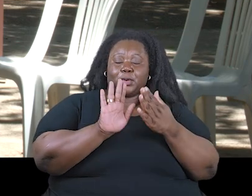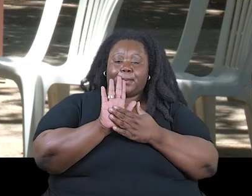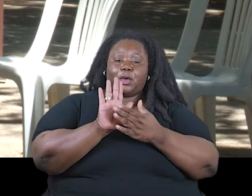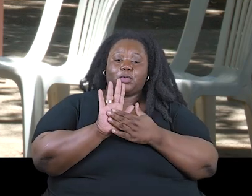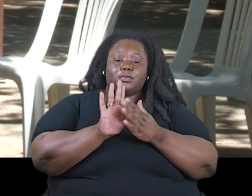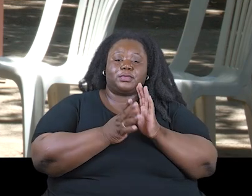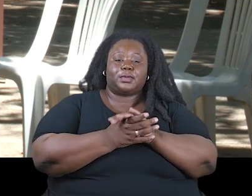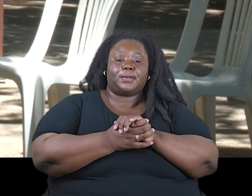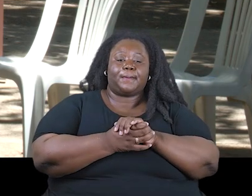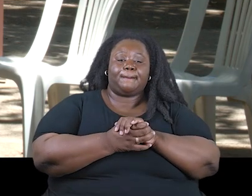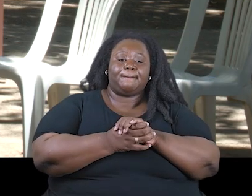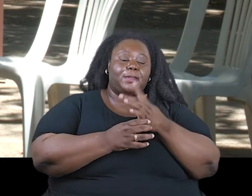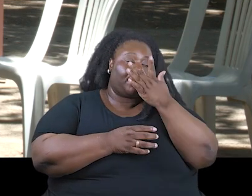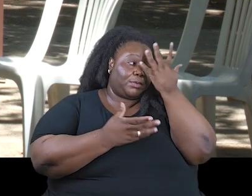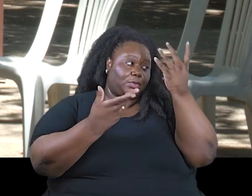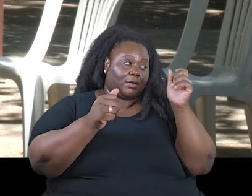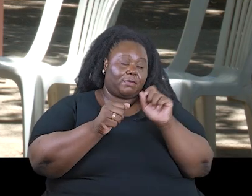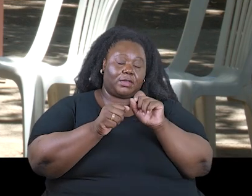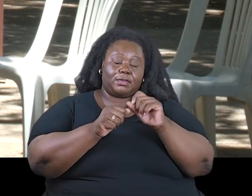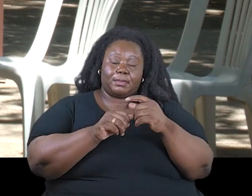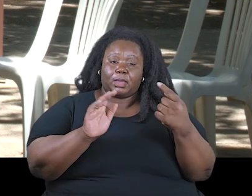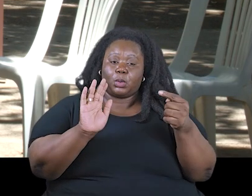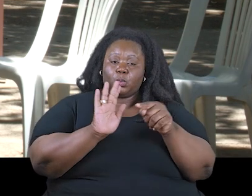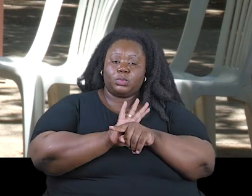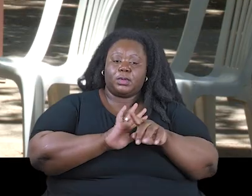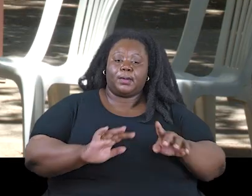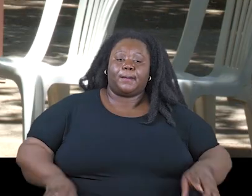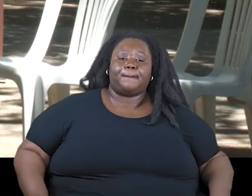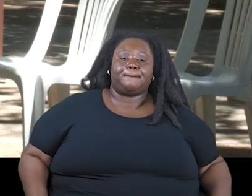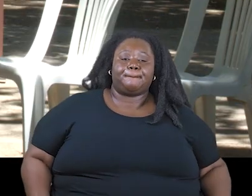proposta. Alguém quer fazer alguma pergunta, gente?